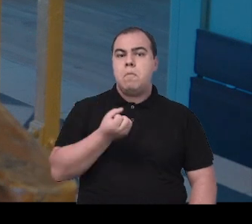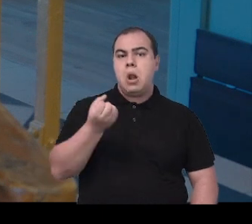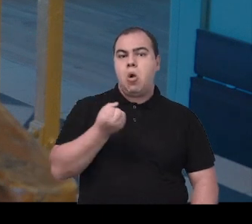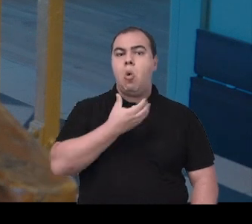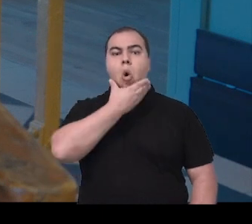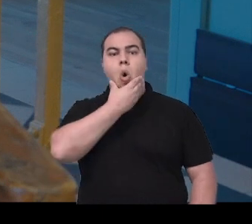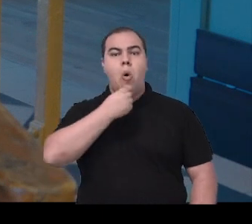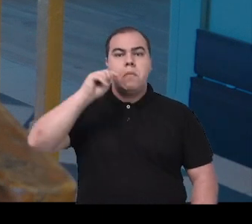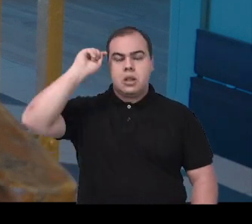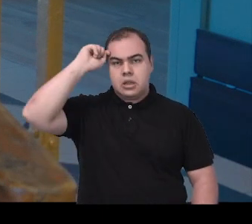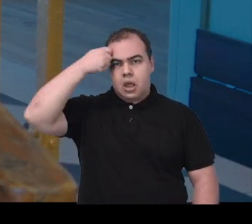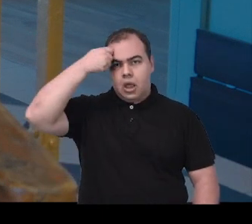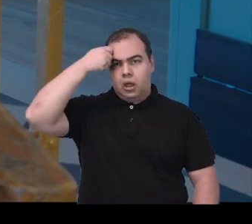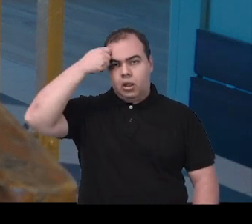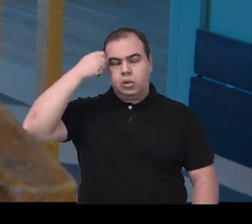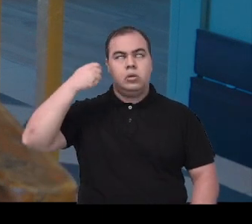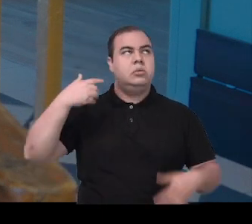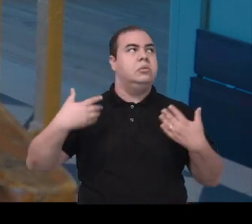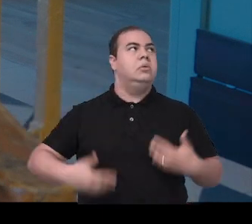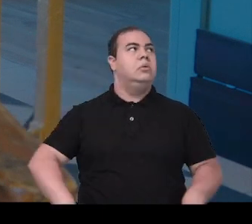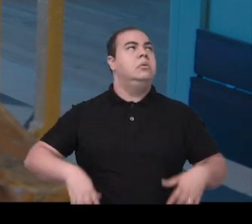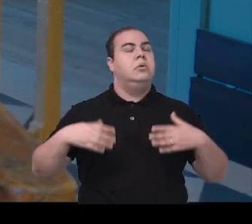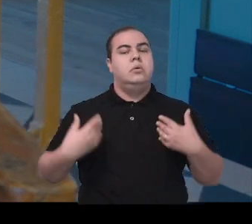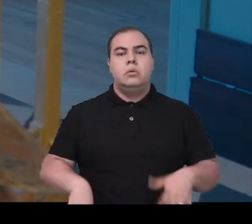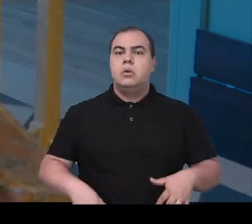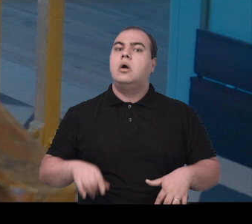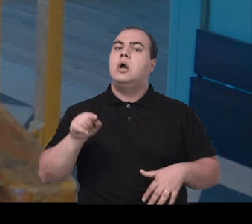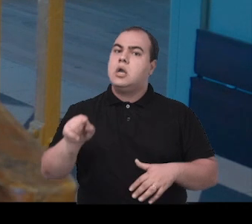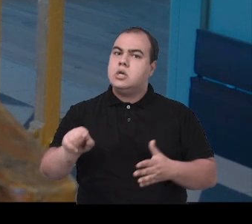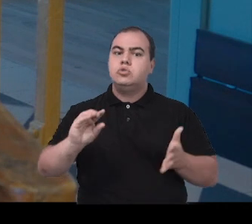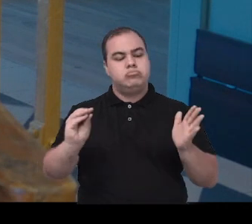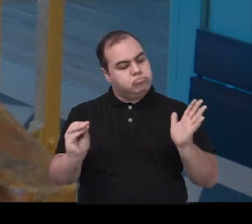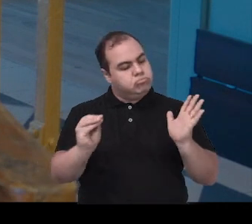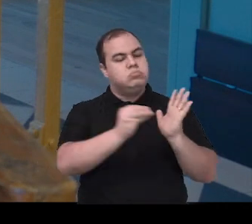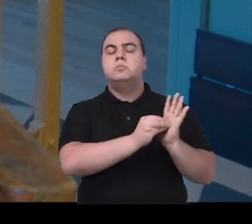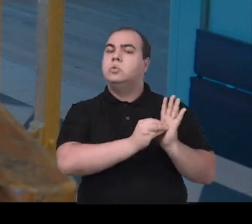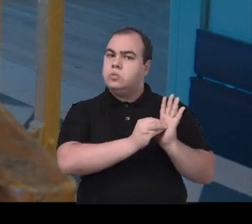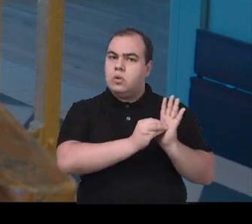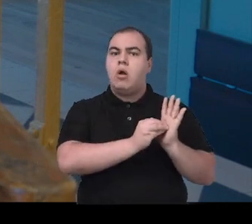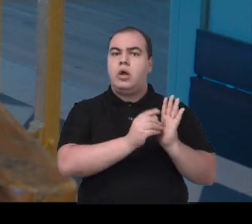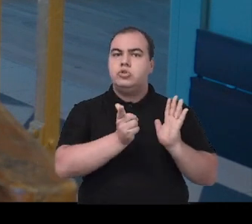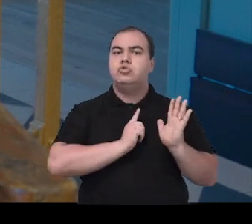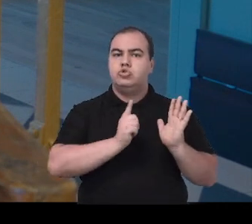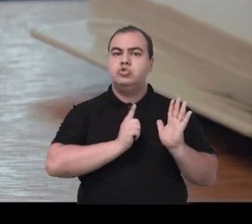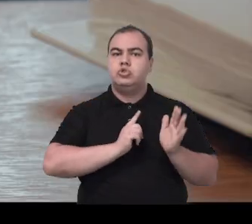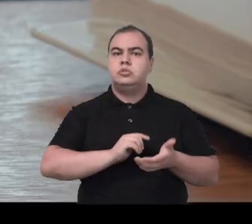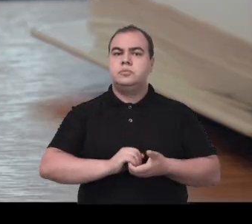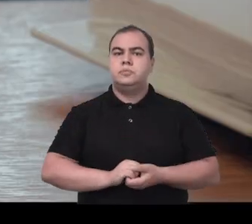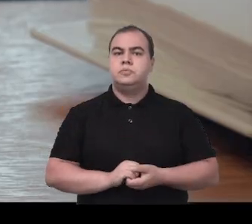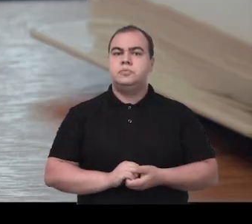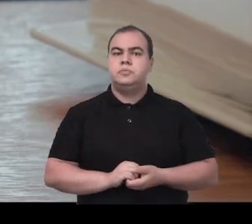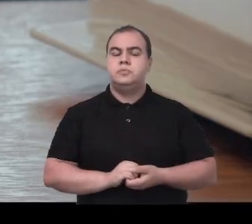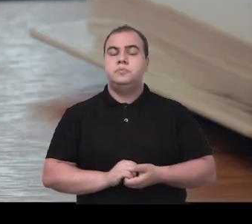branco, homem negro. Por incrível que pareça, isso constava no prontuário.